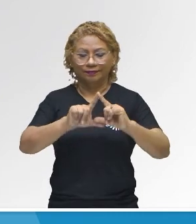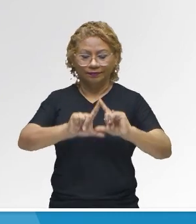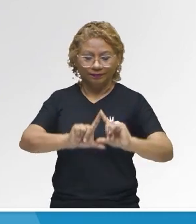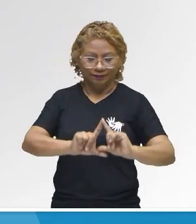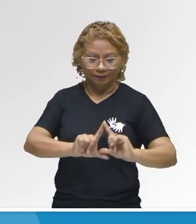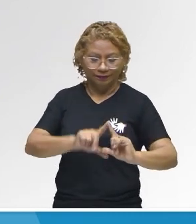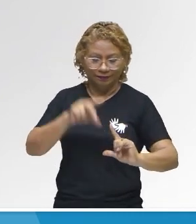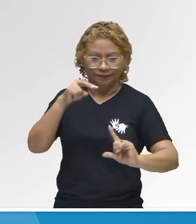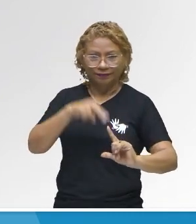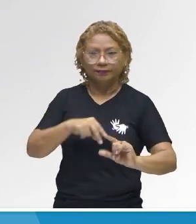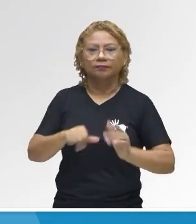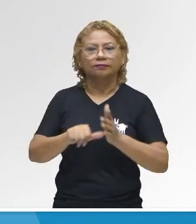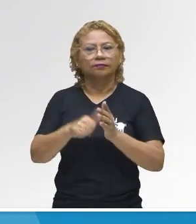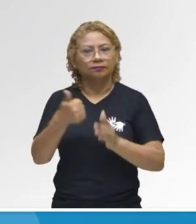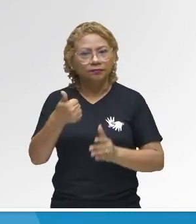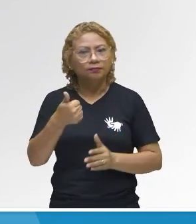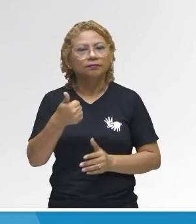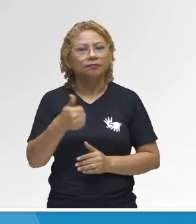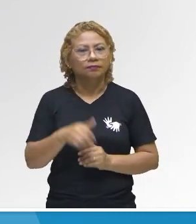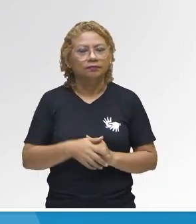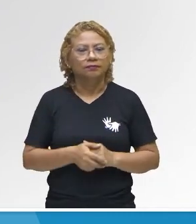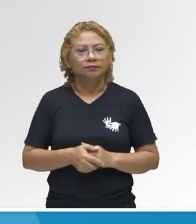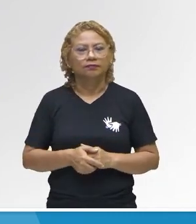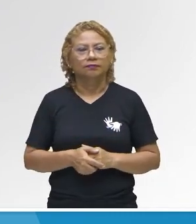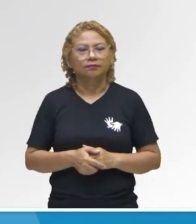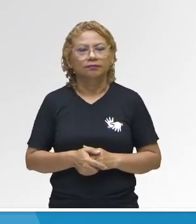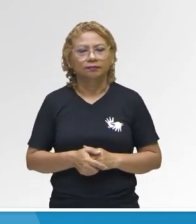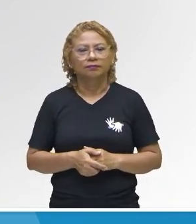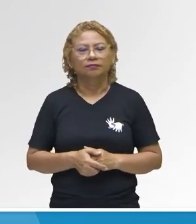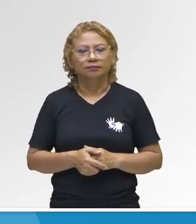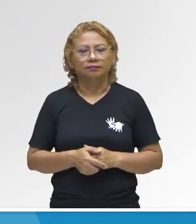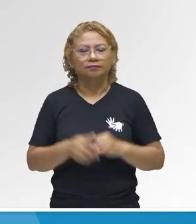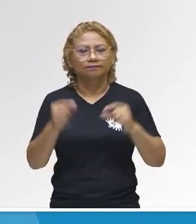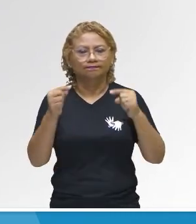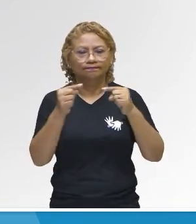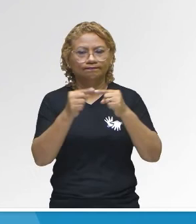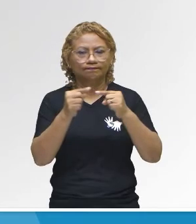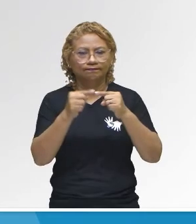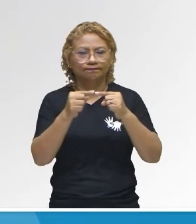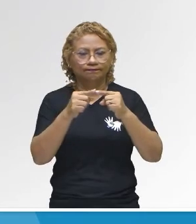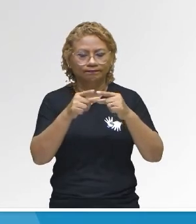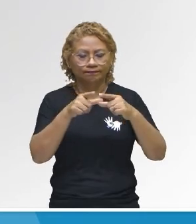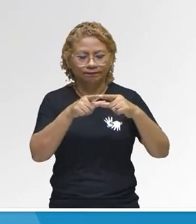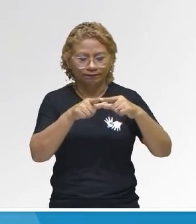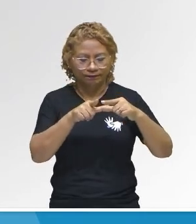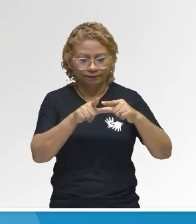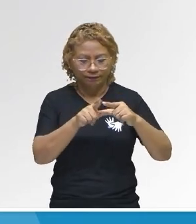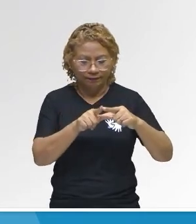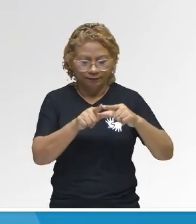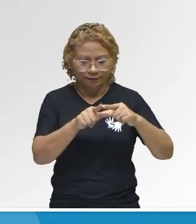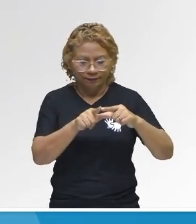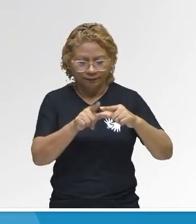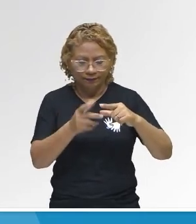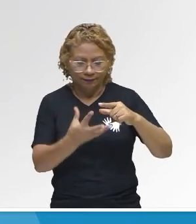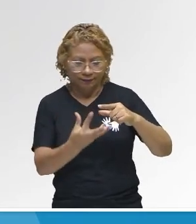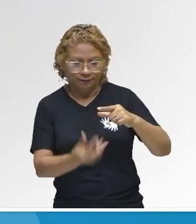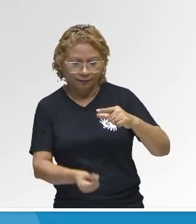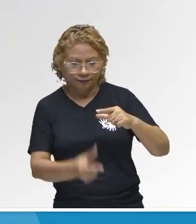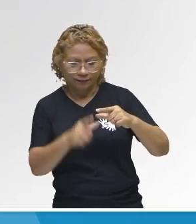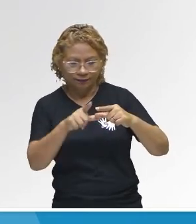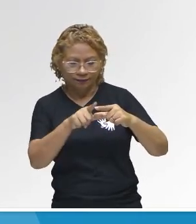primeiro triângulo, ele está meio que paralelo com o plano, né? Está meio que paralelo aqui com o plano. E